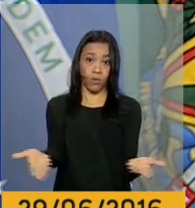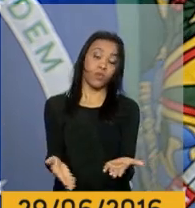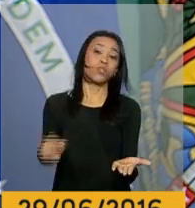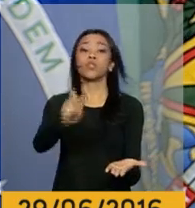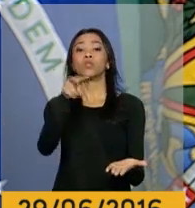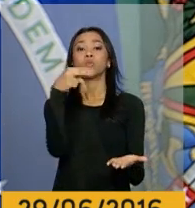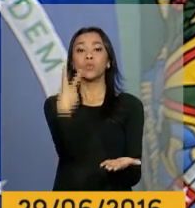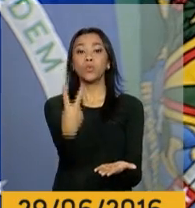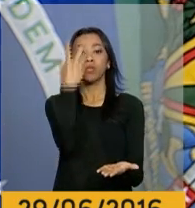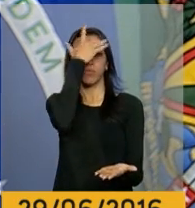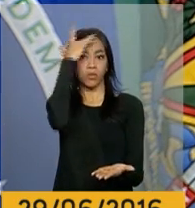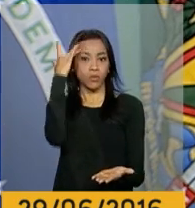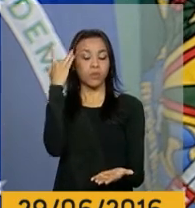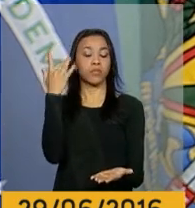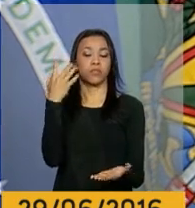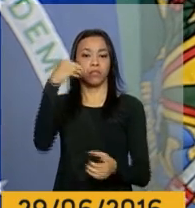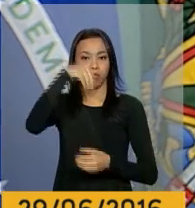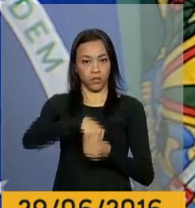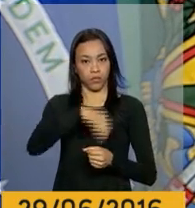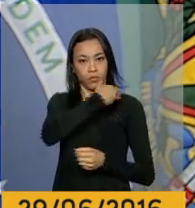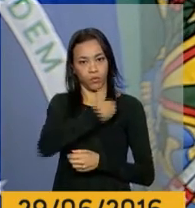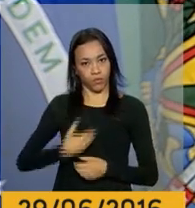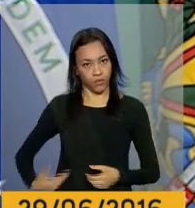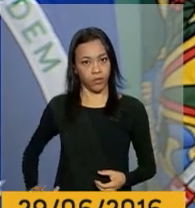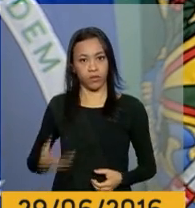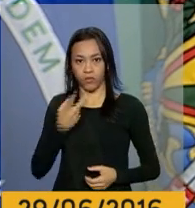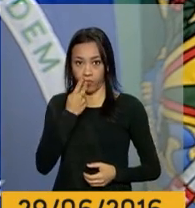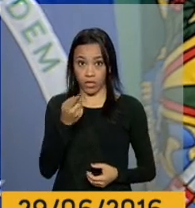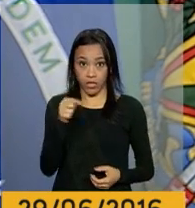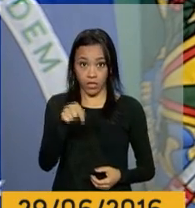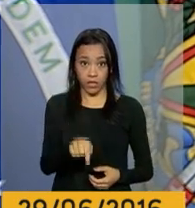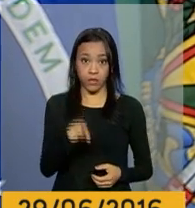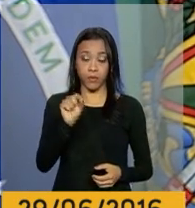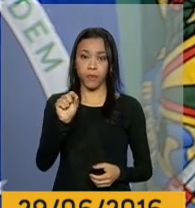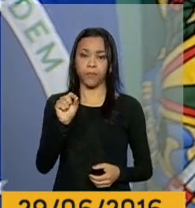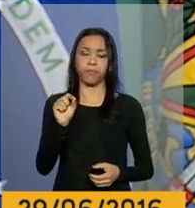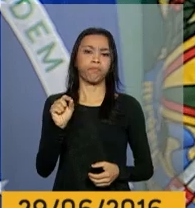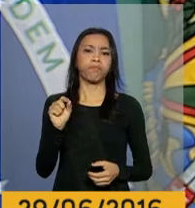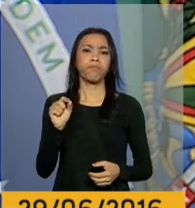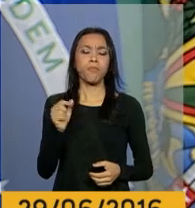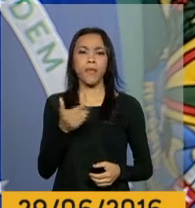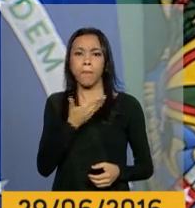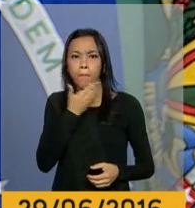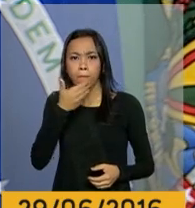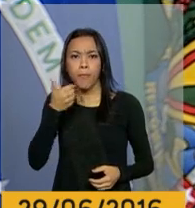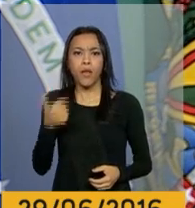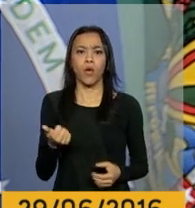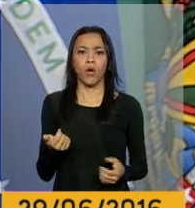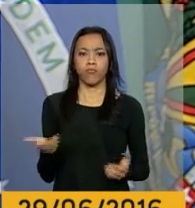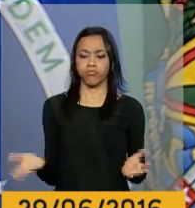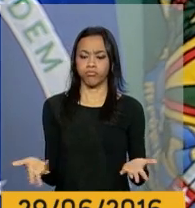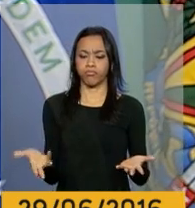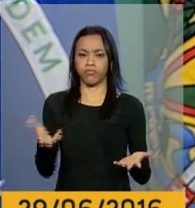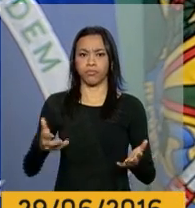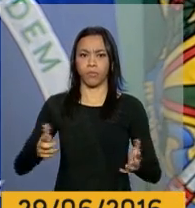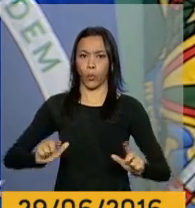núcleo social do governo, e aqui eu faço um parênteses, para dizer que para dar maior agilidade ao governo,